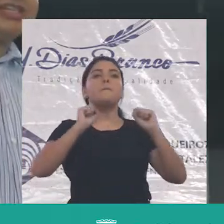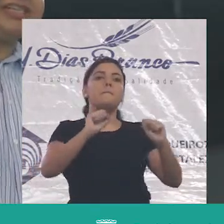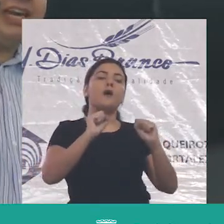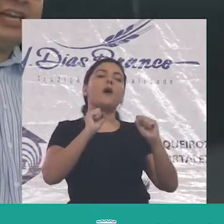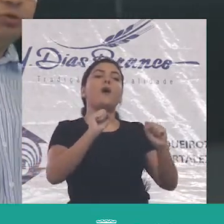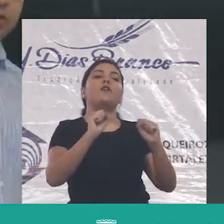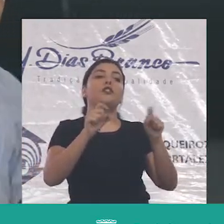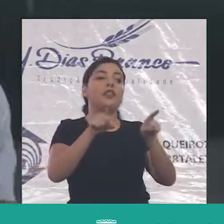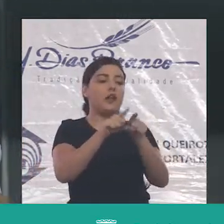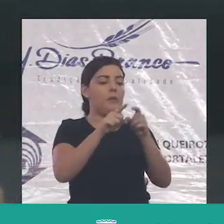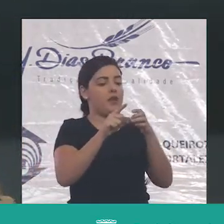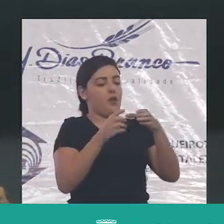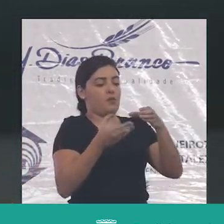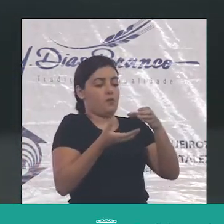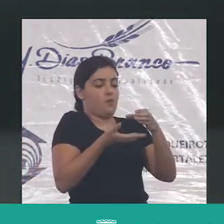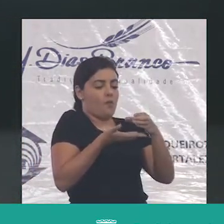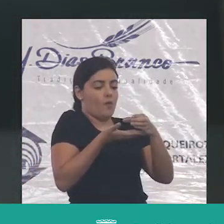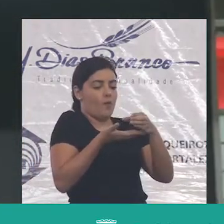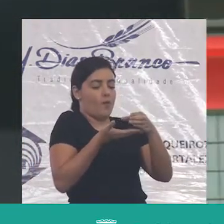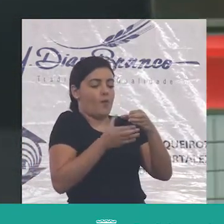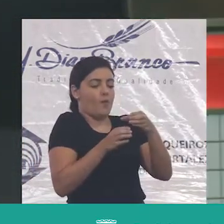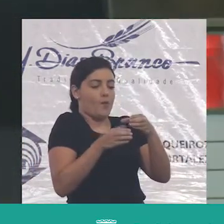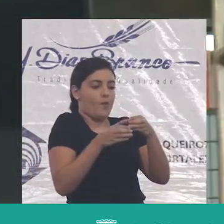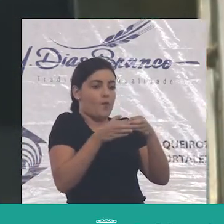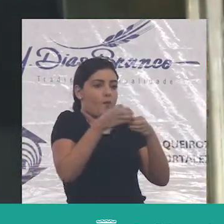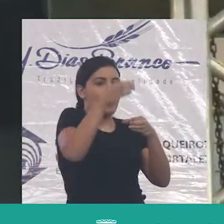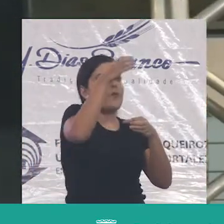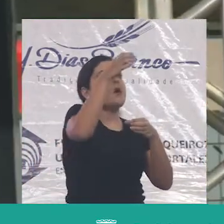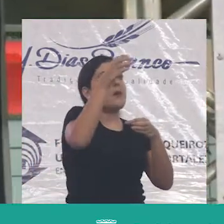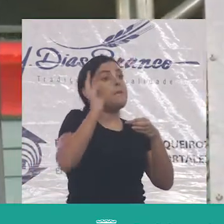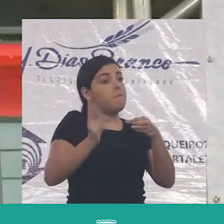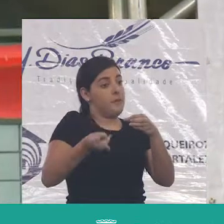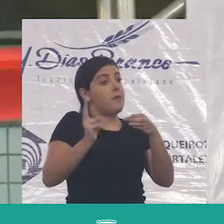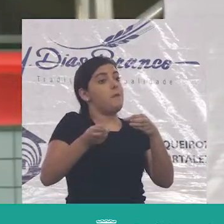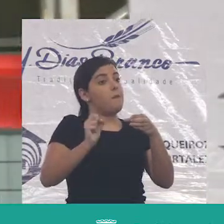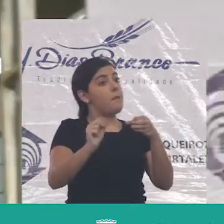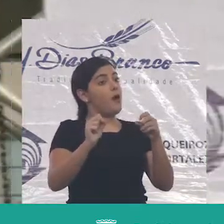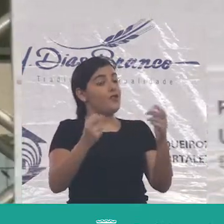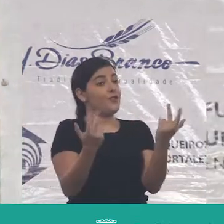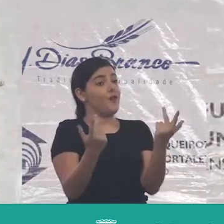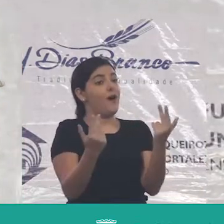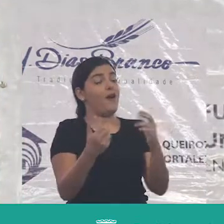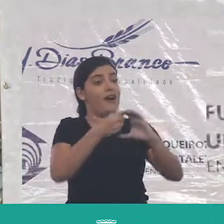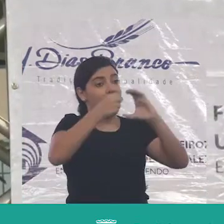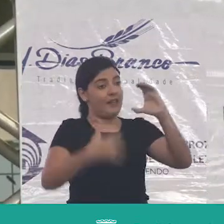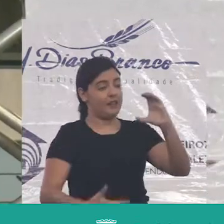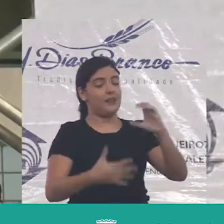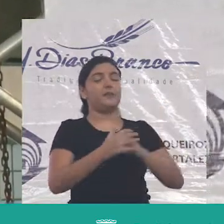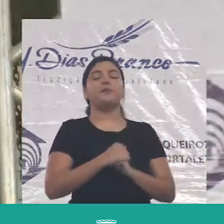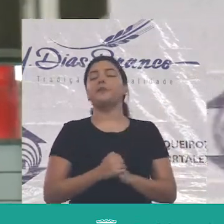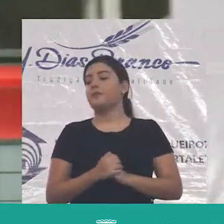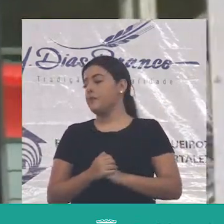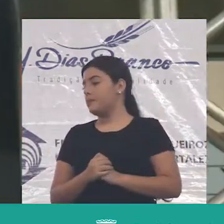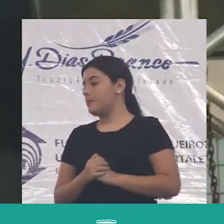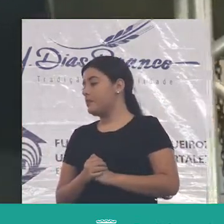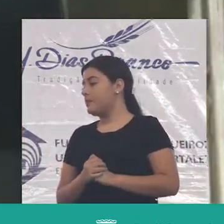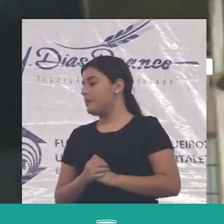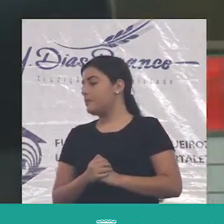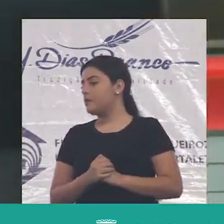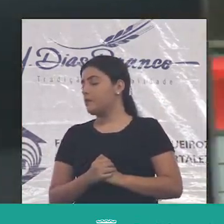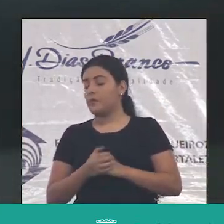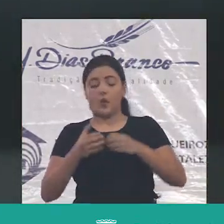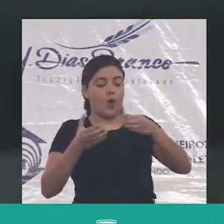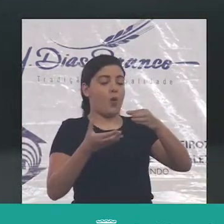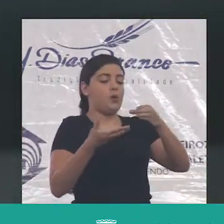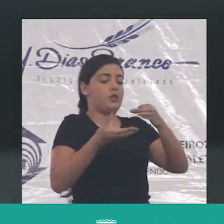para o cilindro. O cilindro também tem uma secção transversal. A secção transversal de um